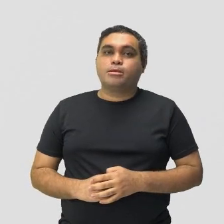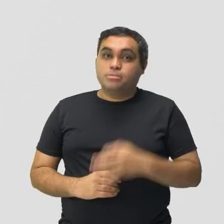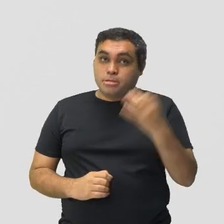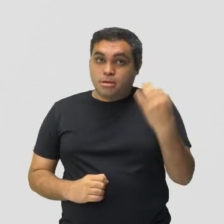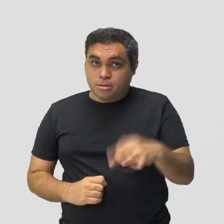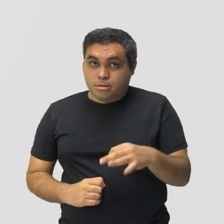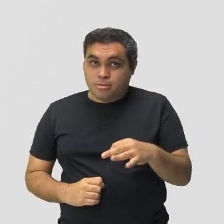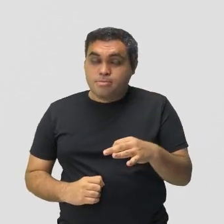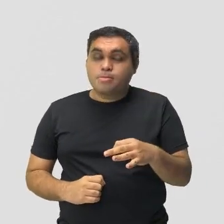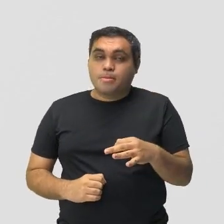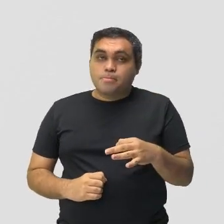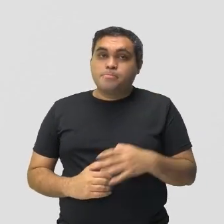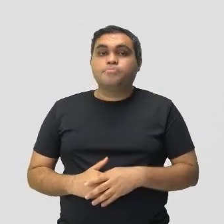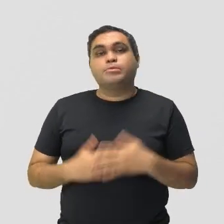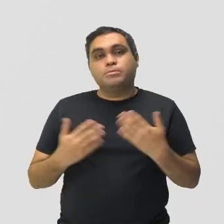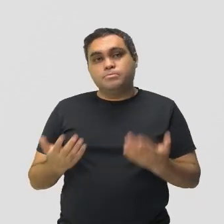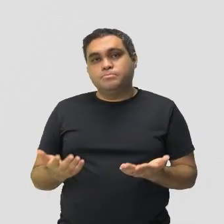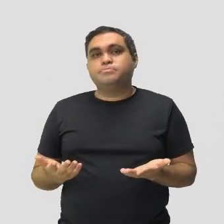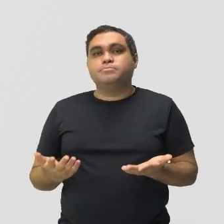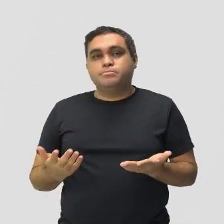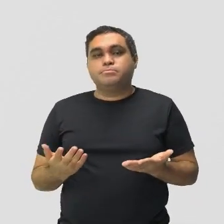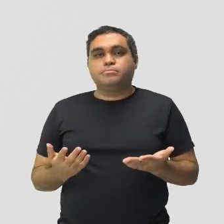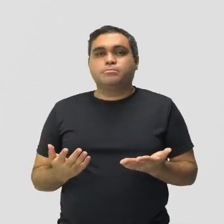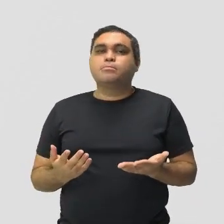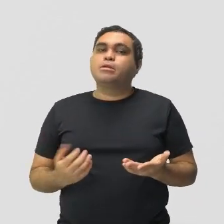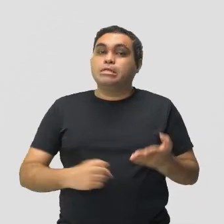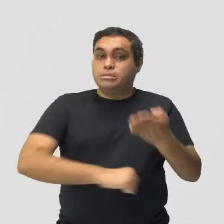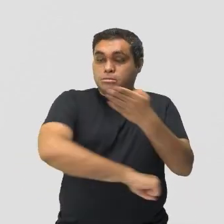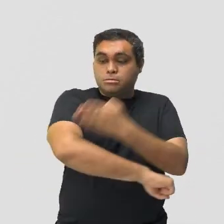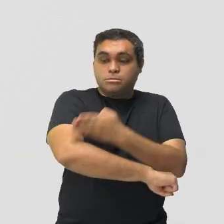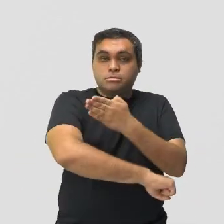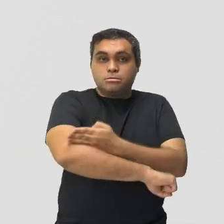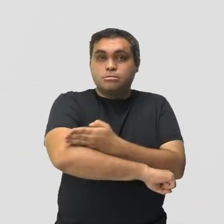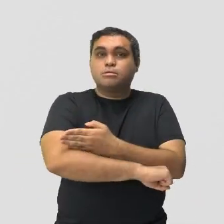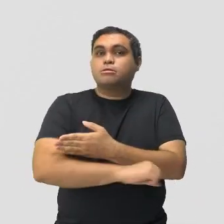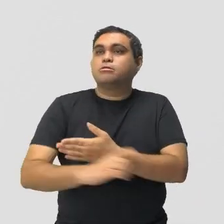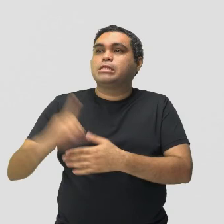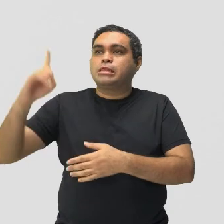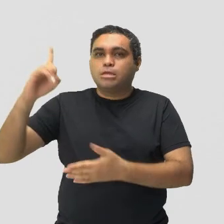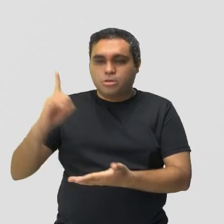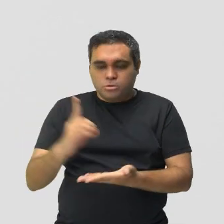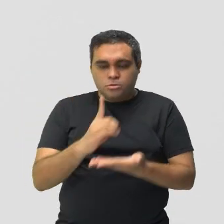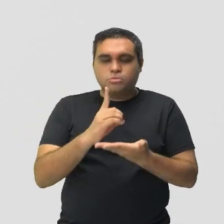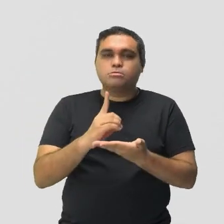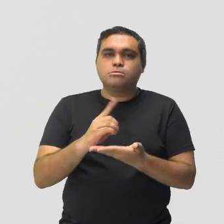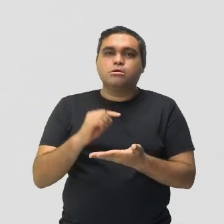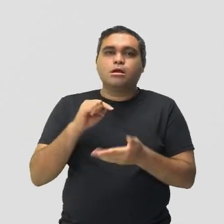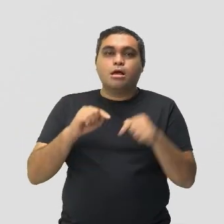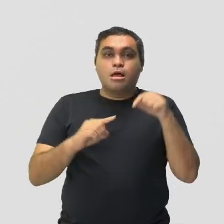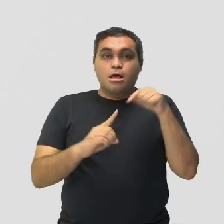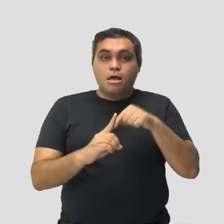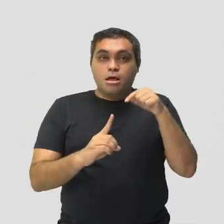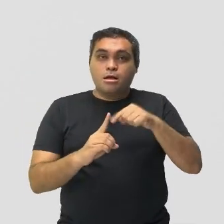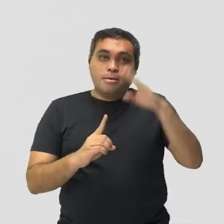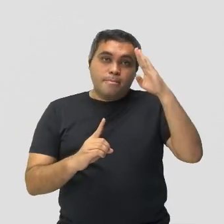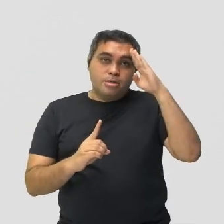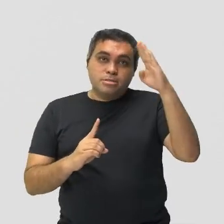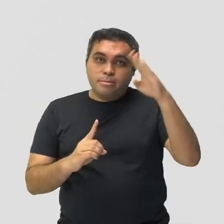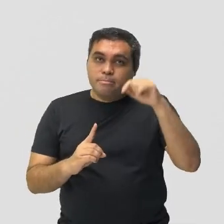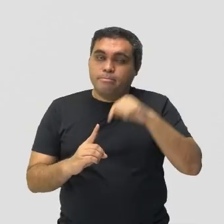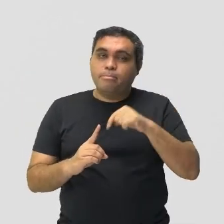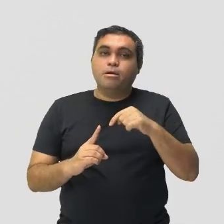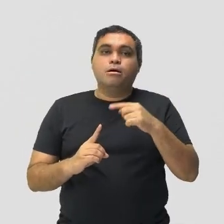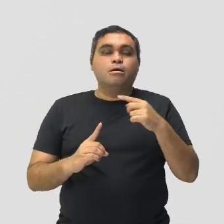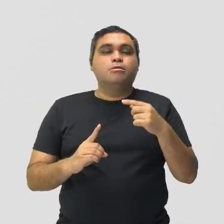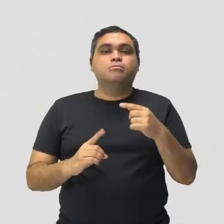isso? Então, se está centrada na ideia de Deus, o que determina, o que